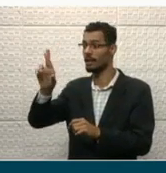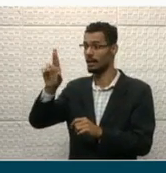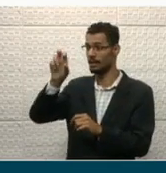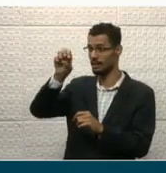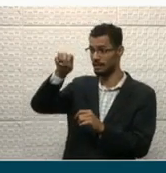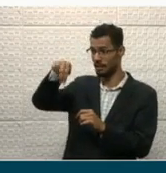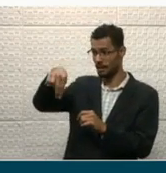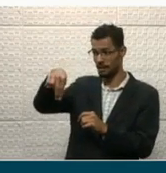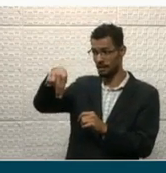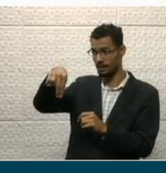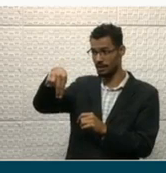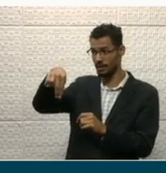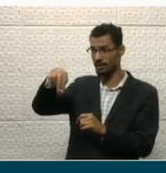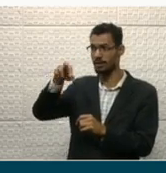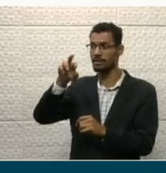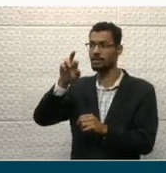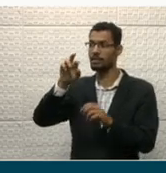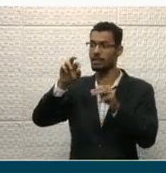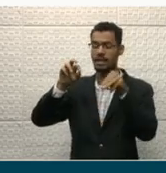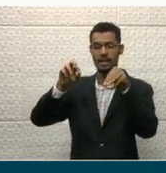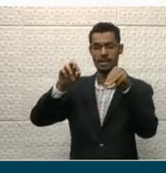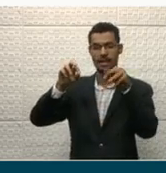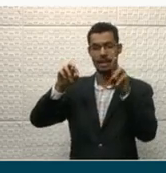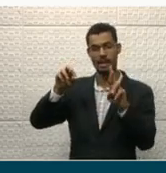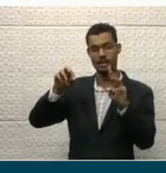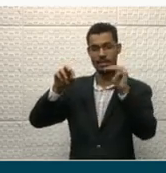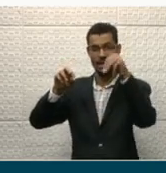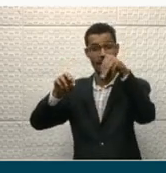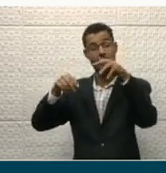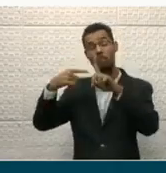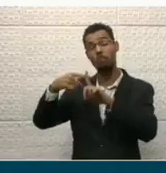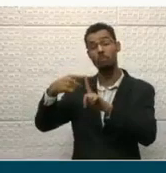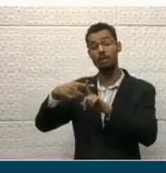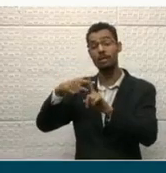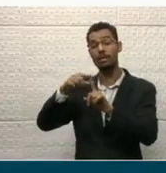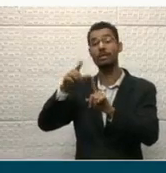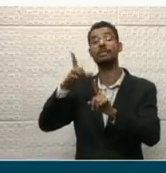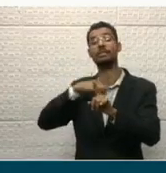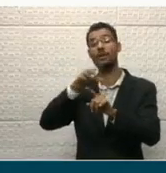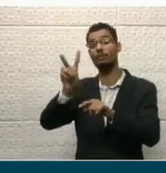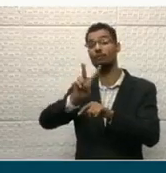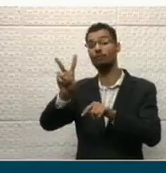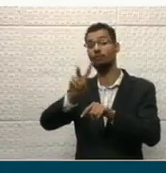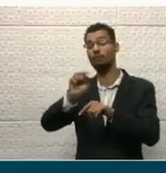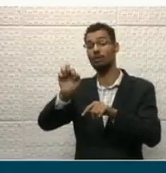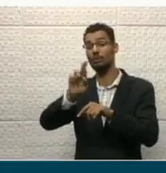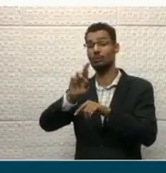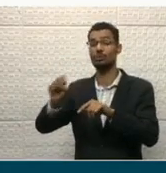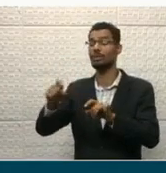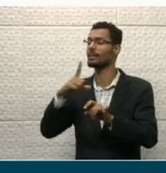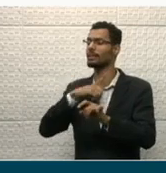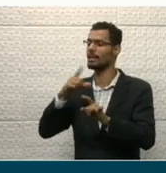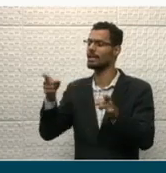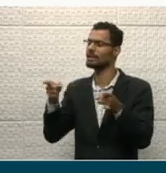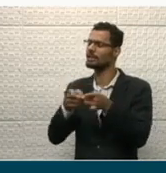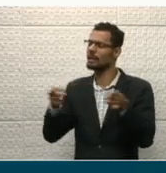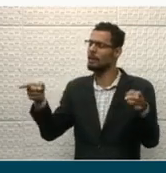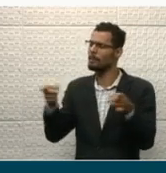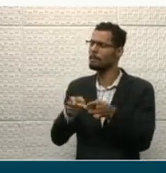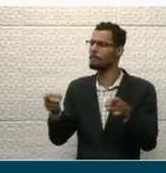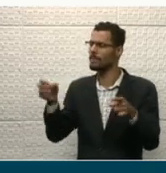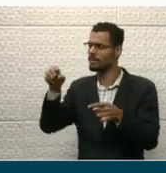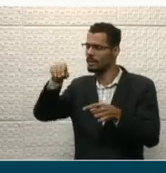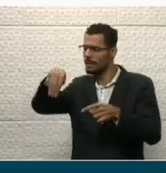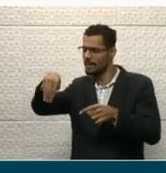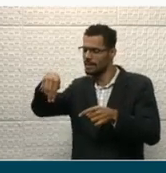Rn em Rm, porque os vetores do domínio são vetores de tamanho